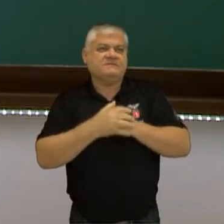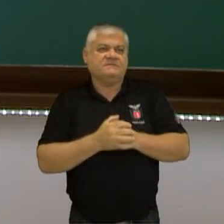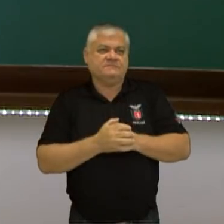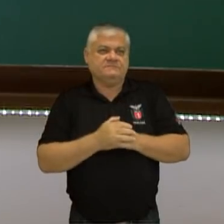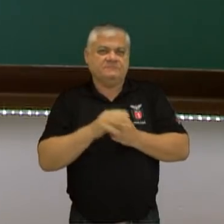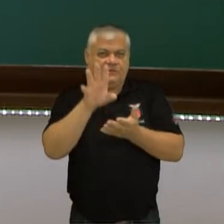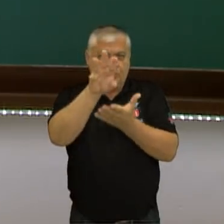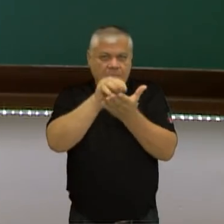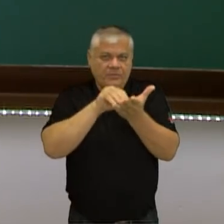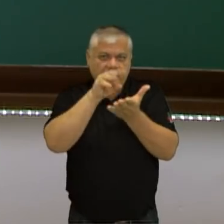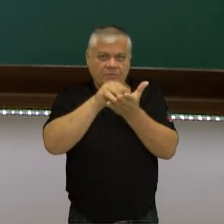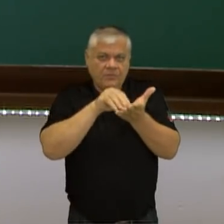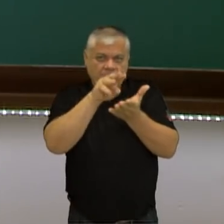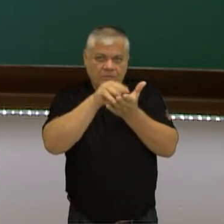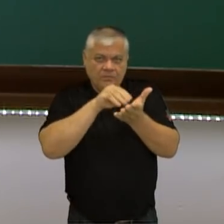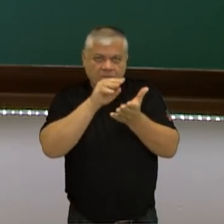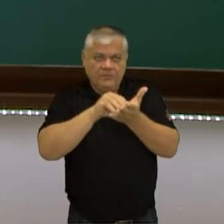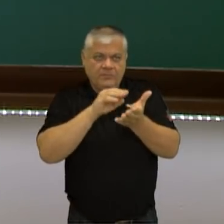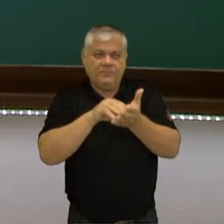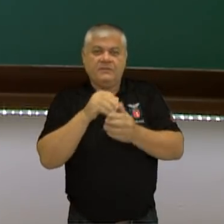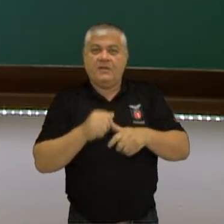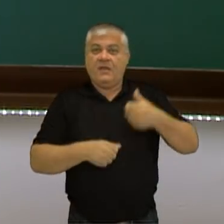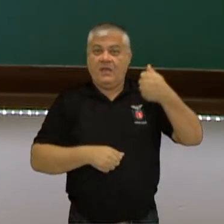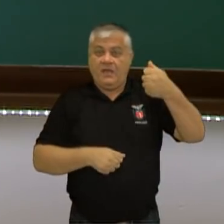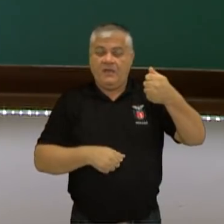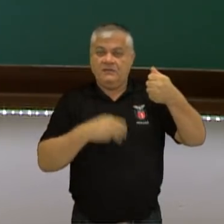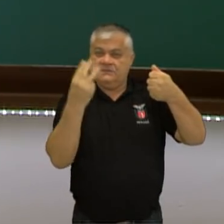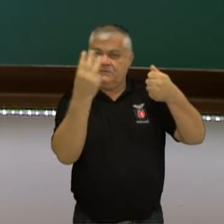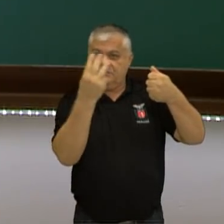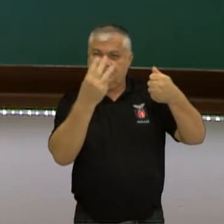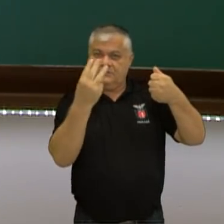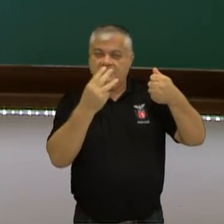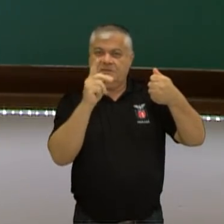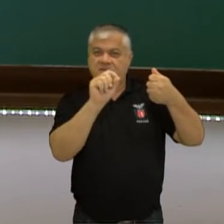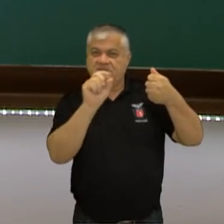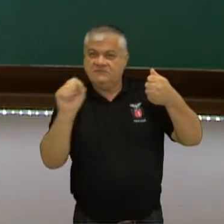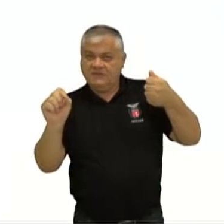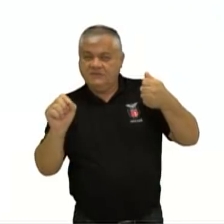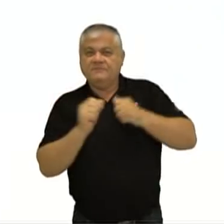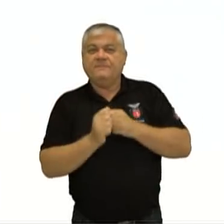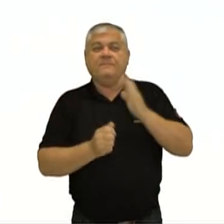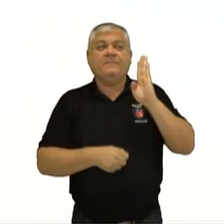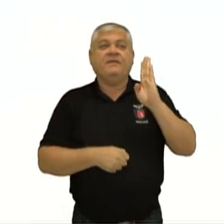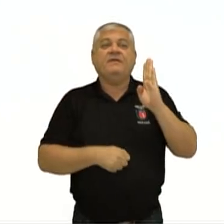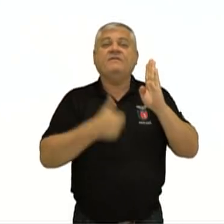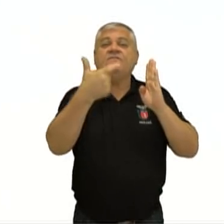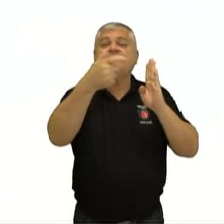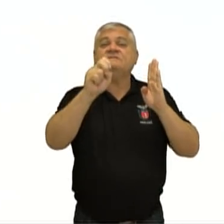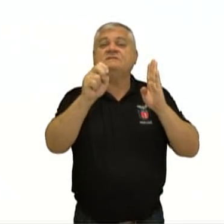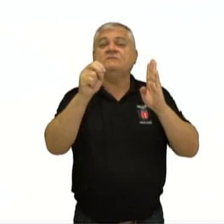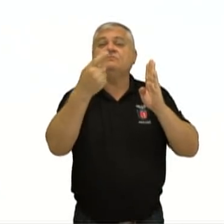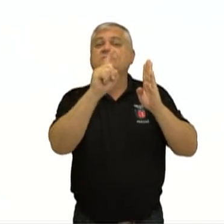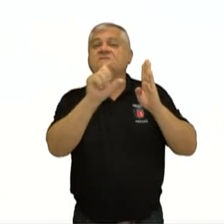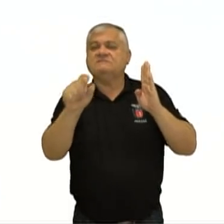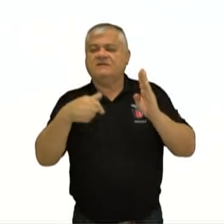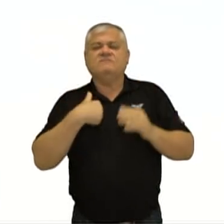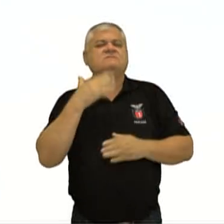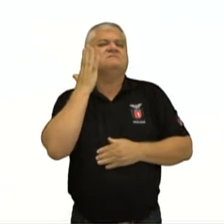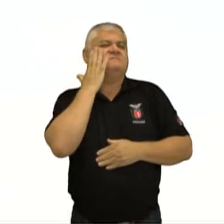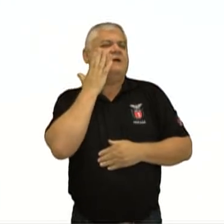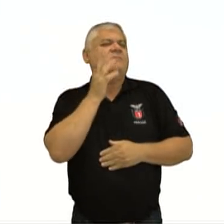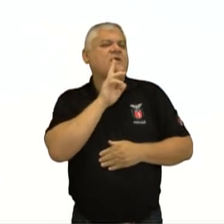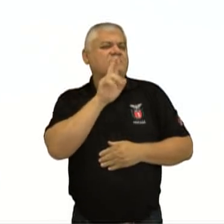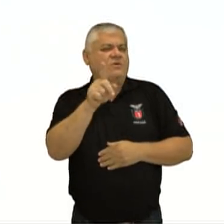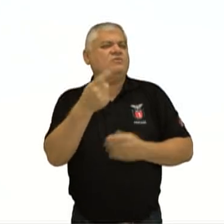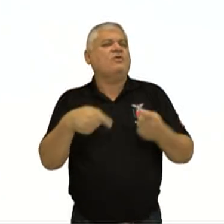frações abaixo na forma de porcentagem. Letra A, 33 sobre 100. Letra B, 25 sobre 100. Eu sei que você já sabe a resposta.